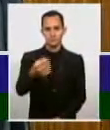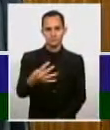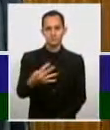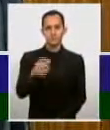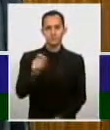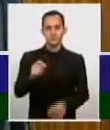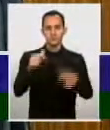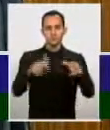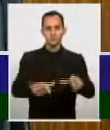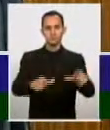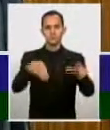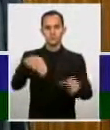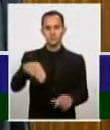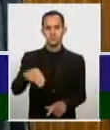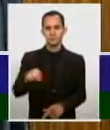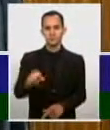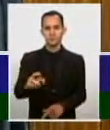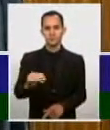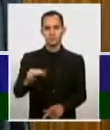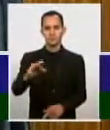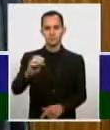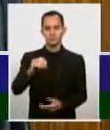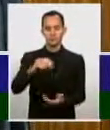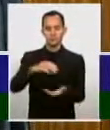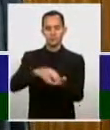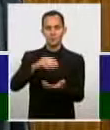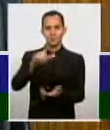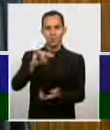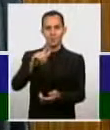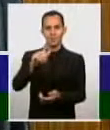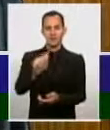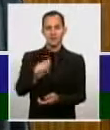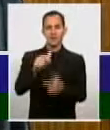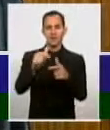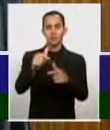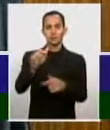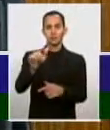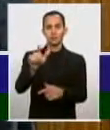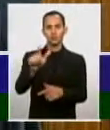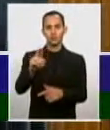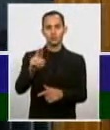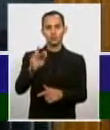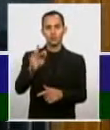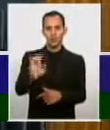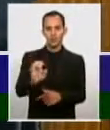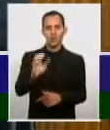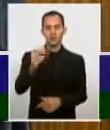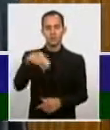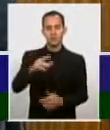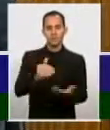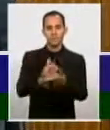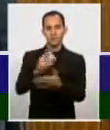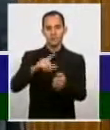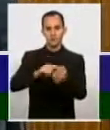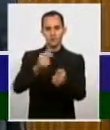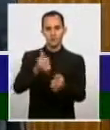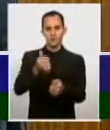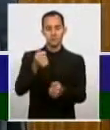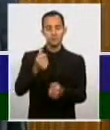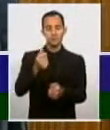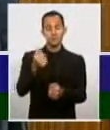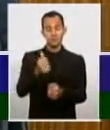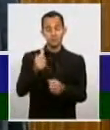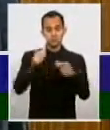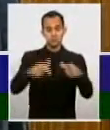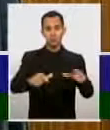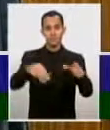182/14, concede diploma de honra ao mérito à Liga Uberlandense de Futebol, LUFE. A Câmara Municipal de Uberlândia aprova. Artigo 1º. Fica